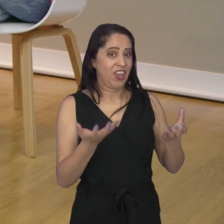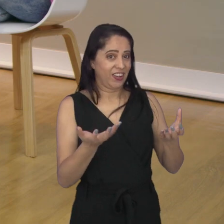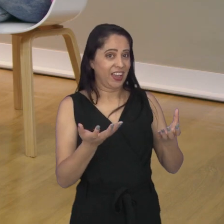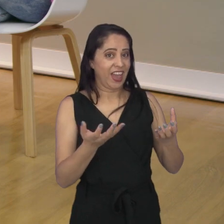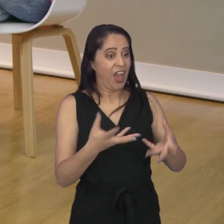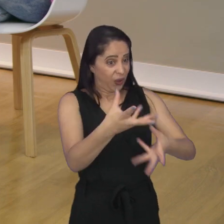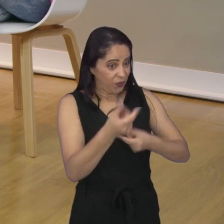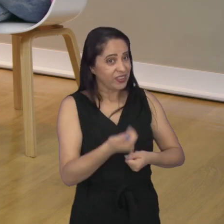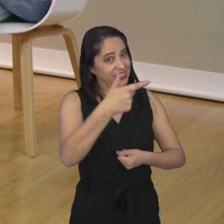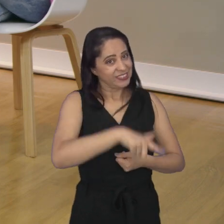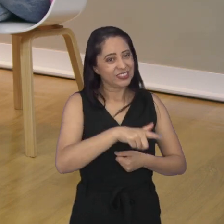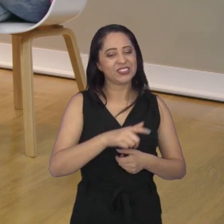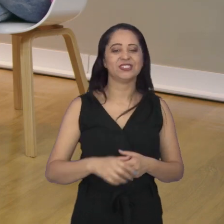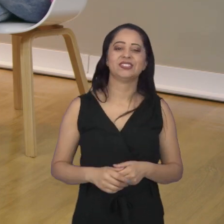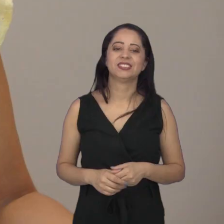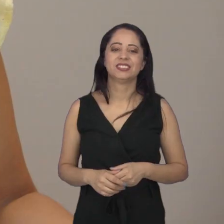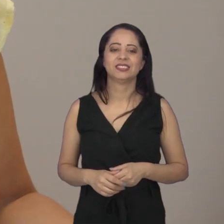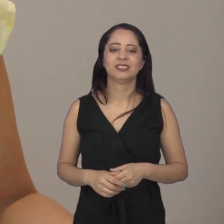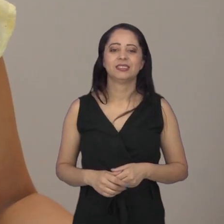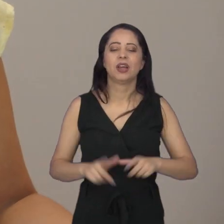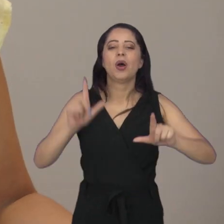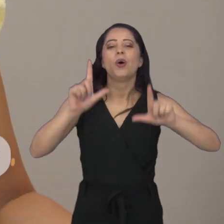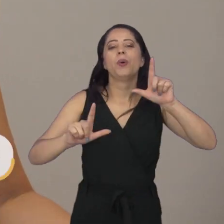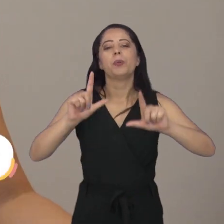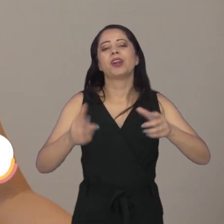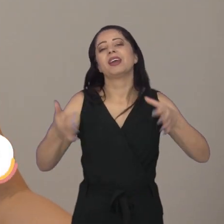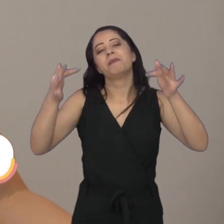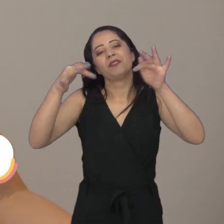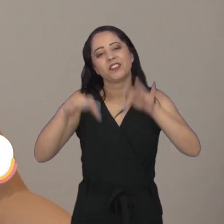vezes. O De Bem com Você de hoje